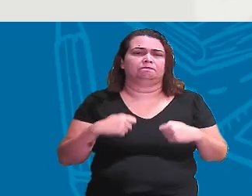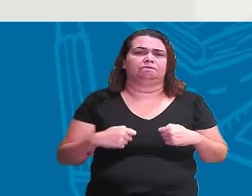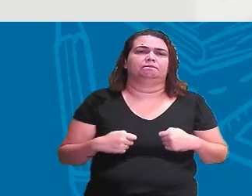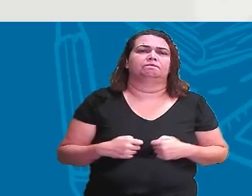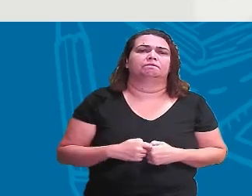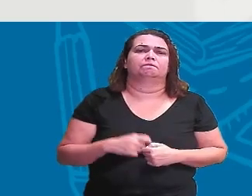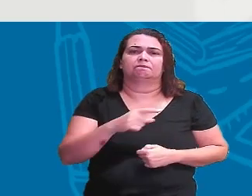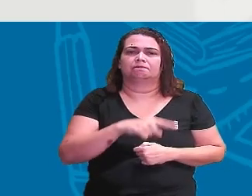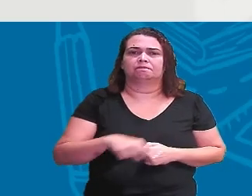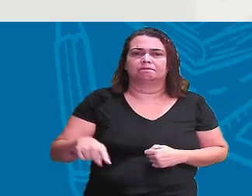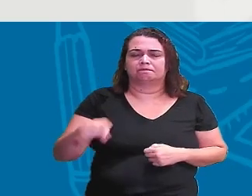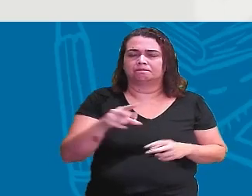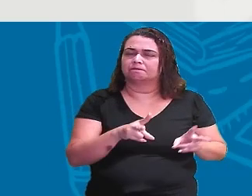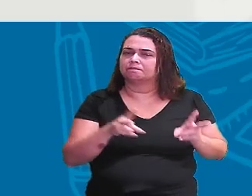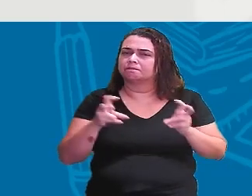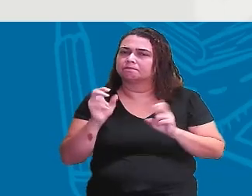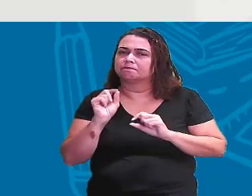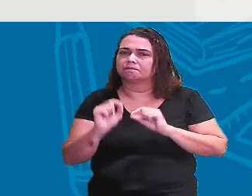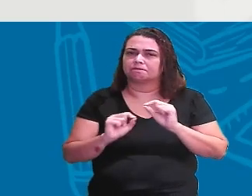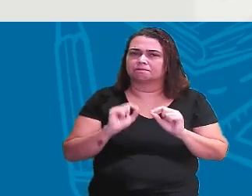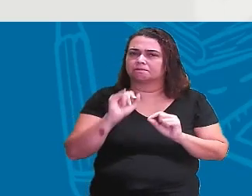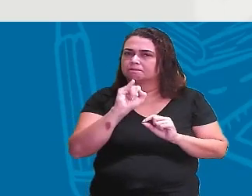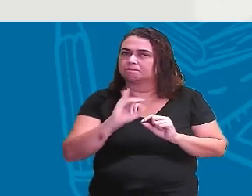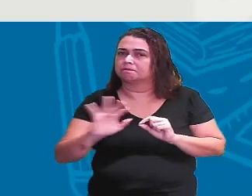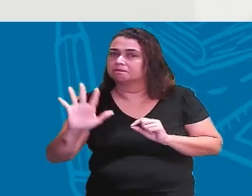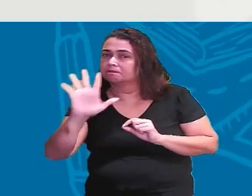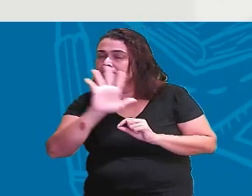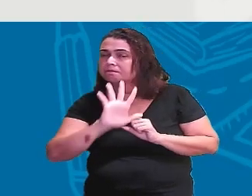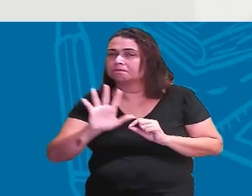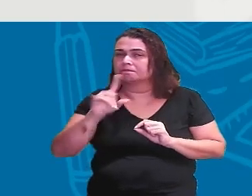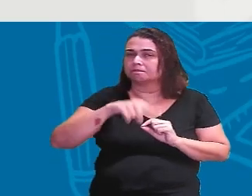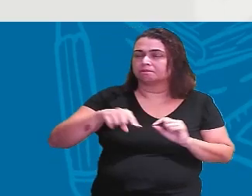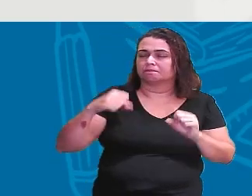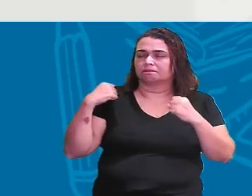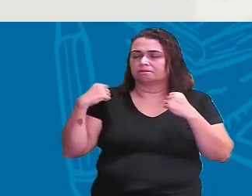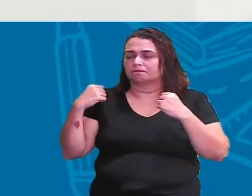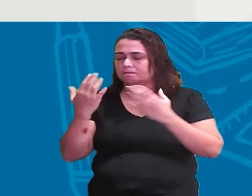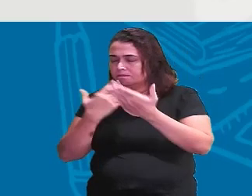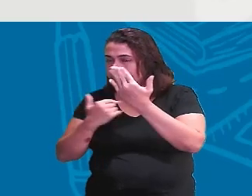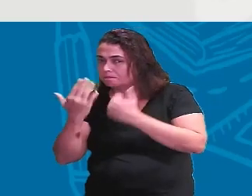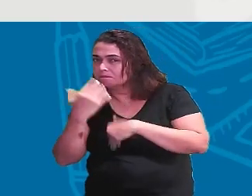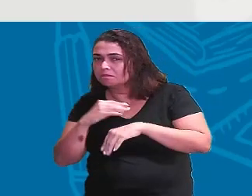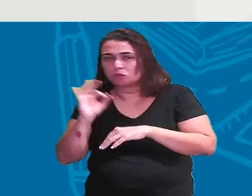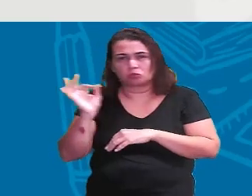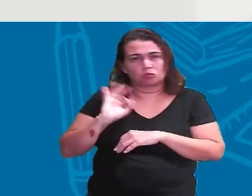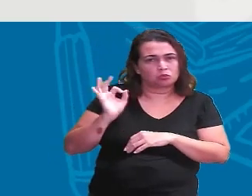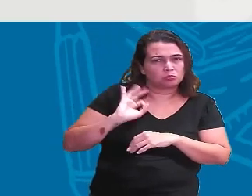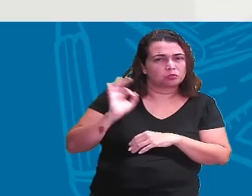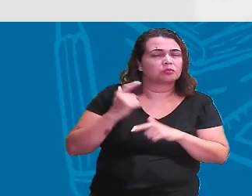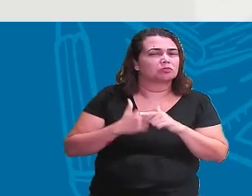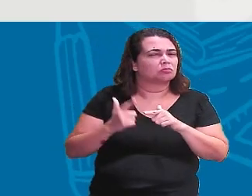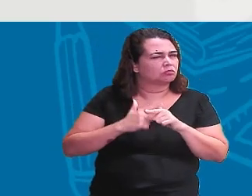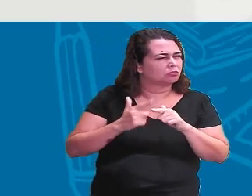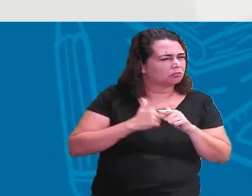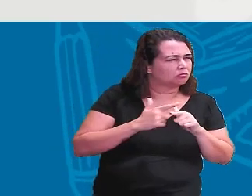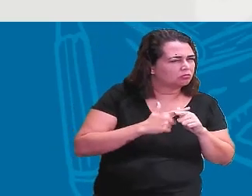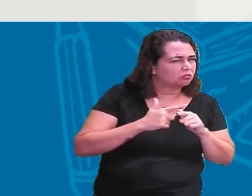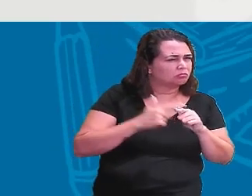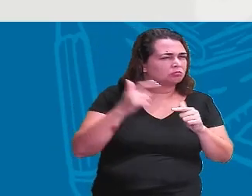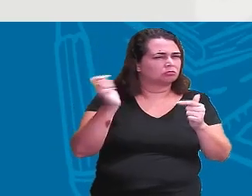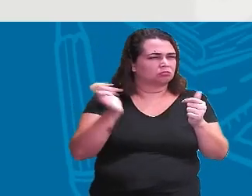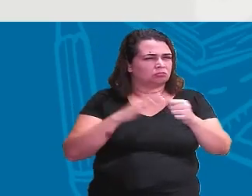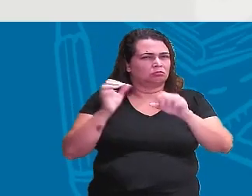a gente observou lá, né, em uma das nossas imagens, que se a gente não tiver uma alimentação adequada, né, a gente vai